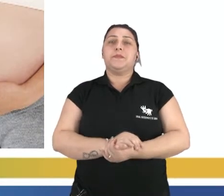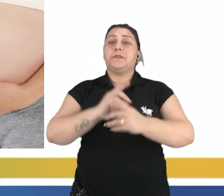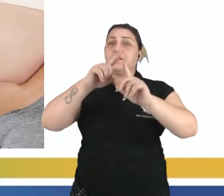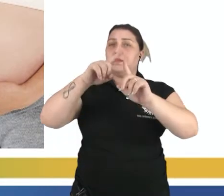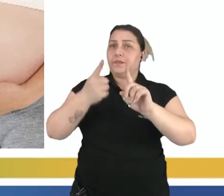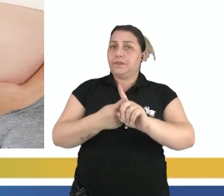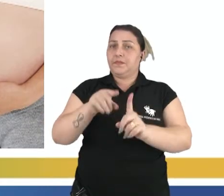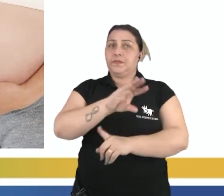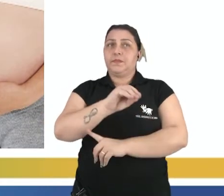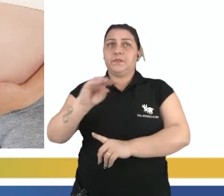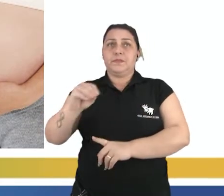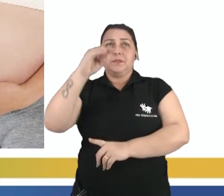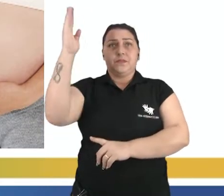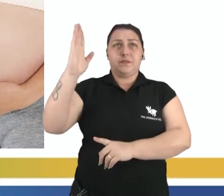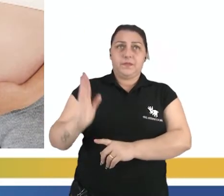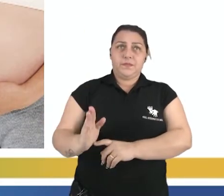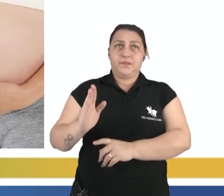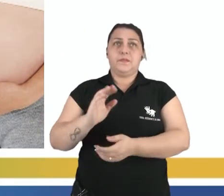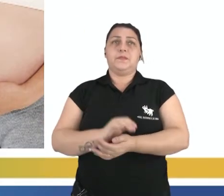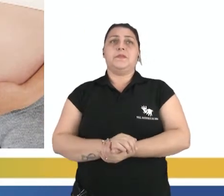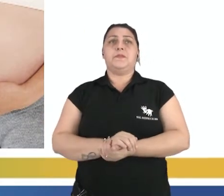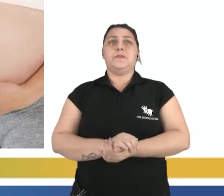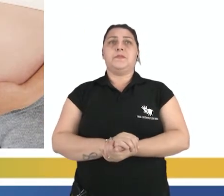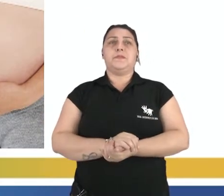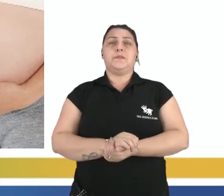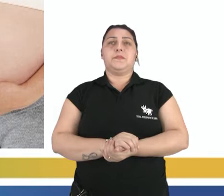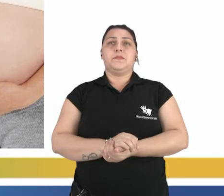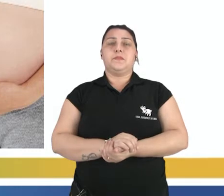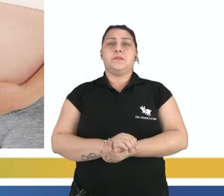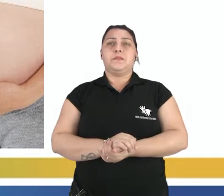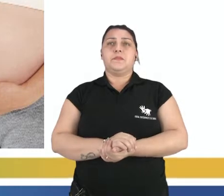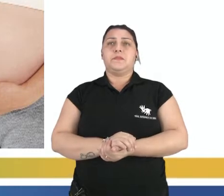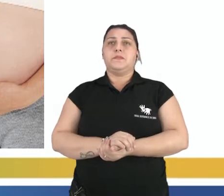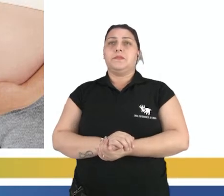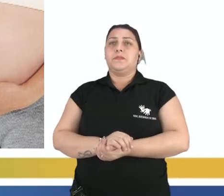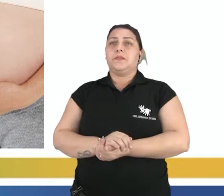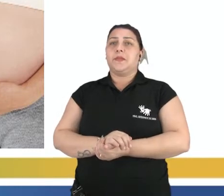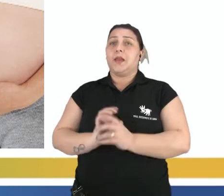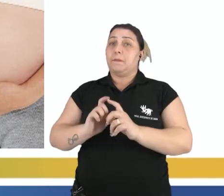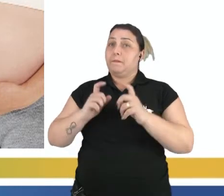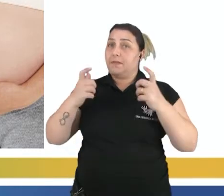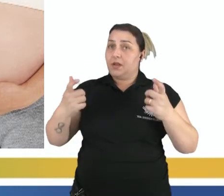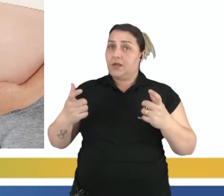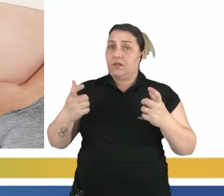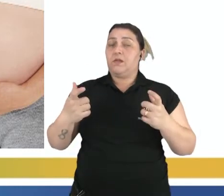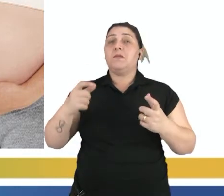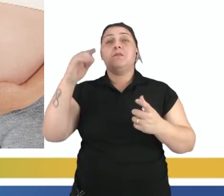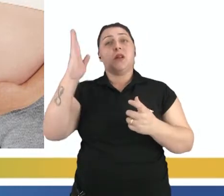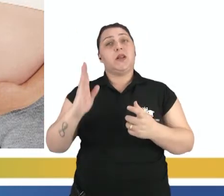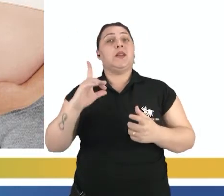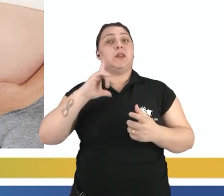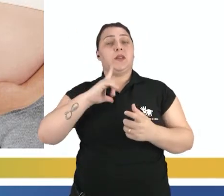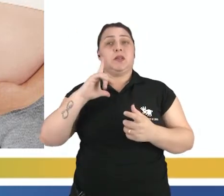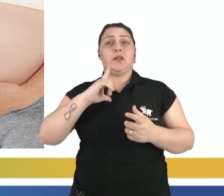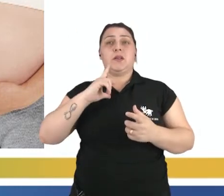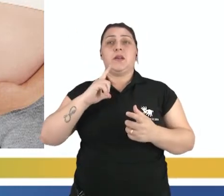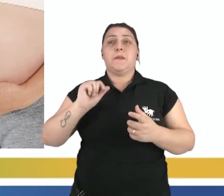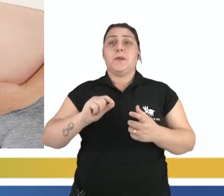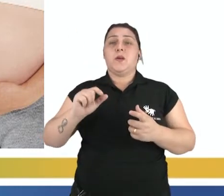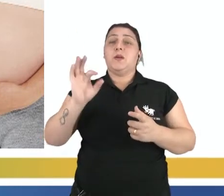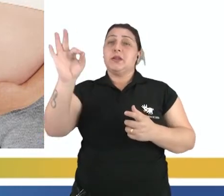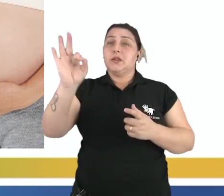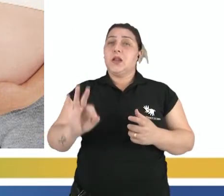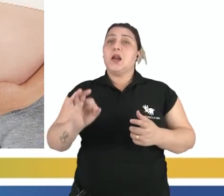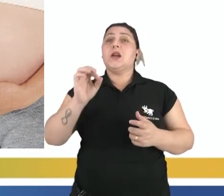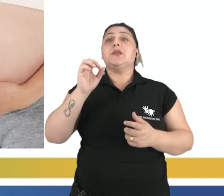A gravidez na adolescência no Brasil, ela é a maior, né? Então, o Brasil ele possui a maior taxa